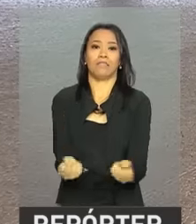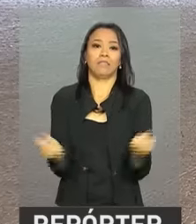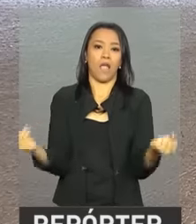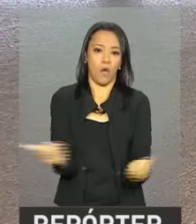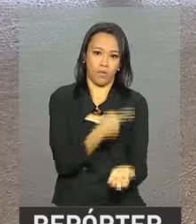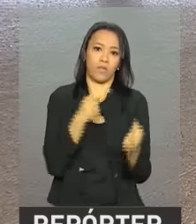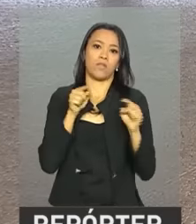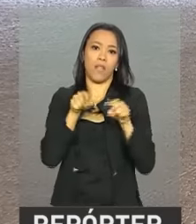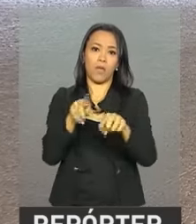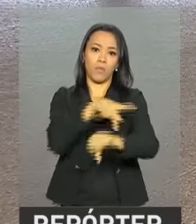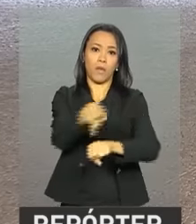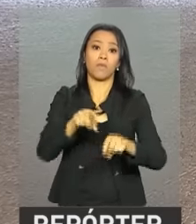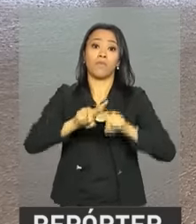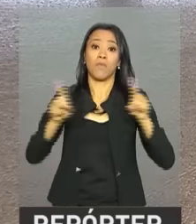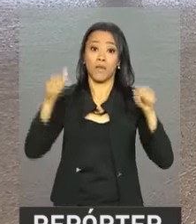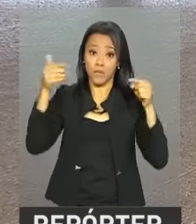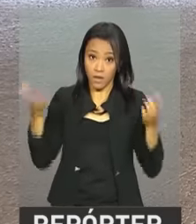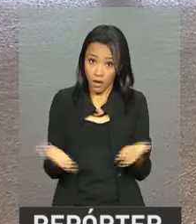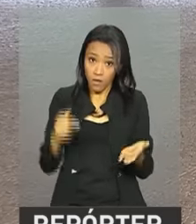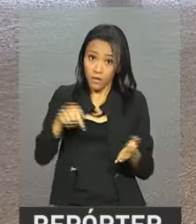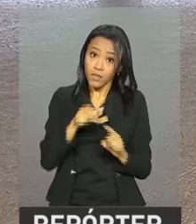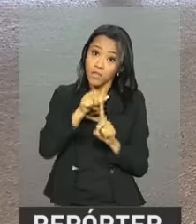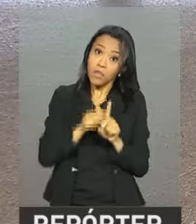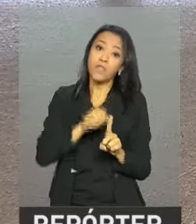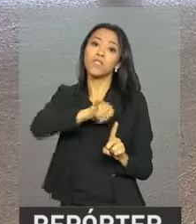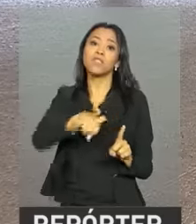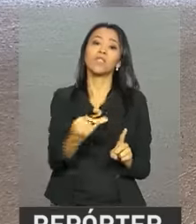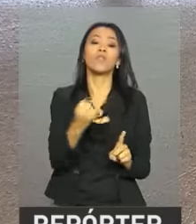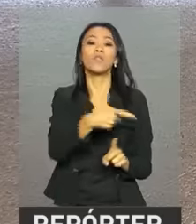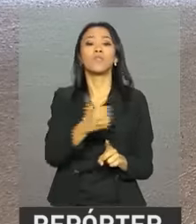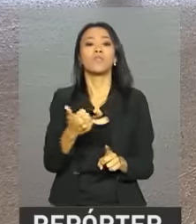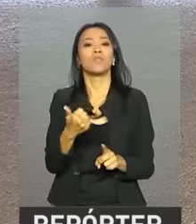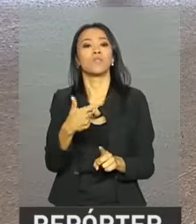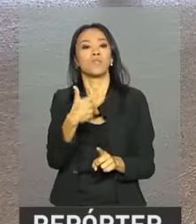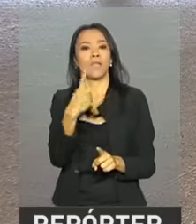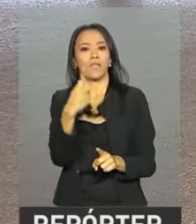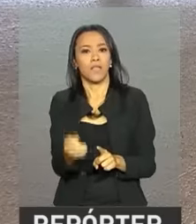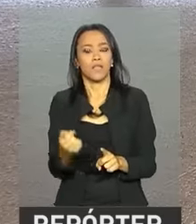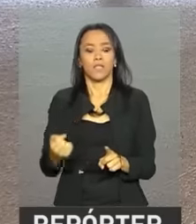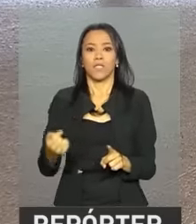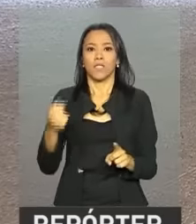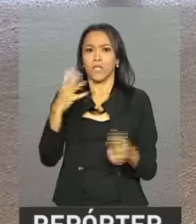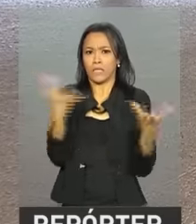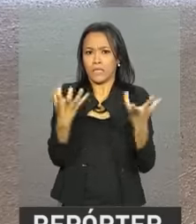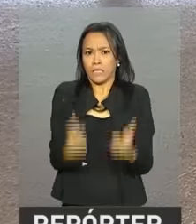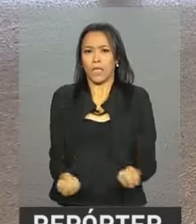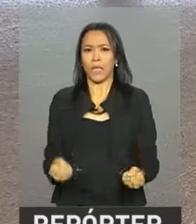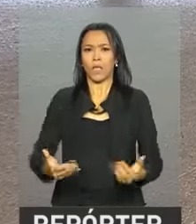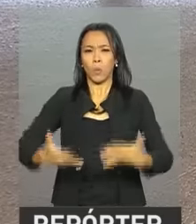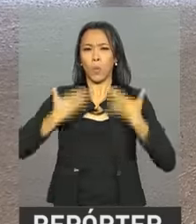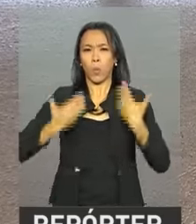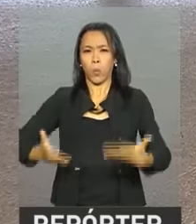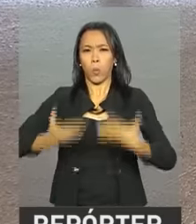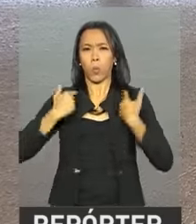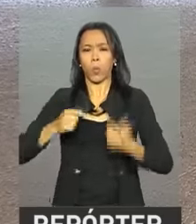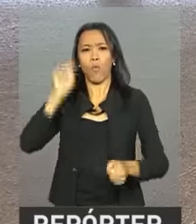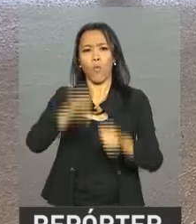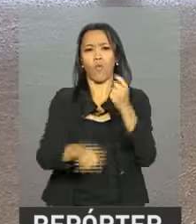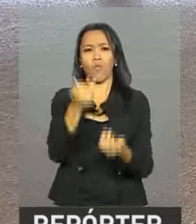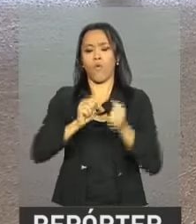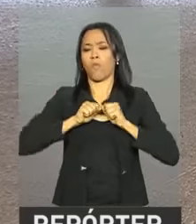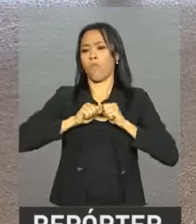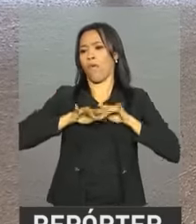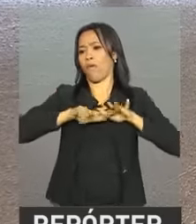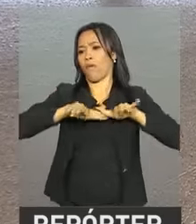mas agora em Janeiro de 2017 a seca e as altas temperat fazem com que o fogo se alastre com